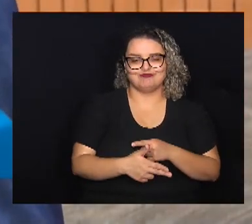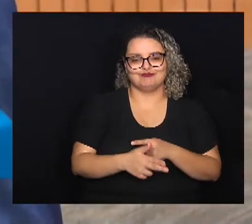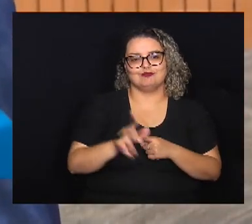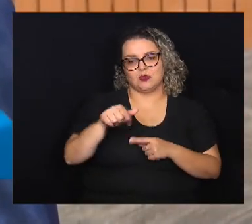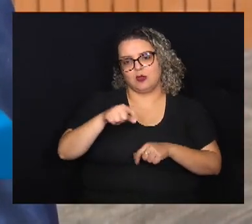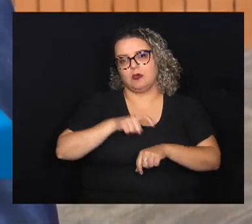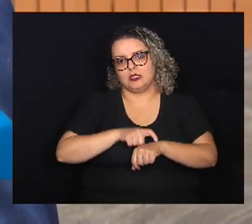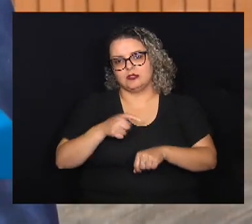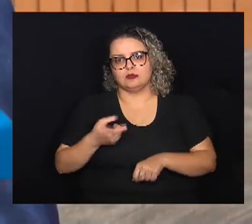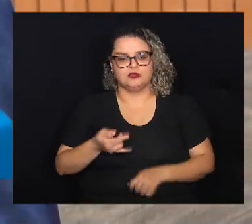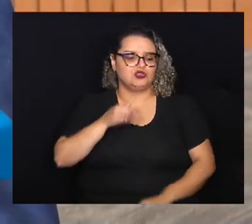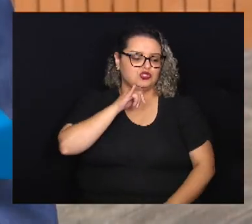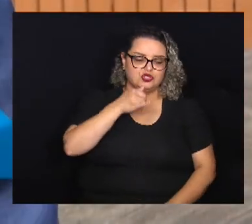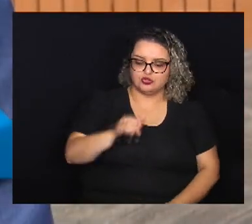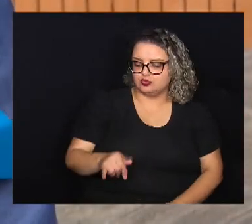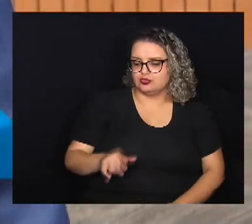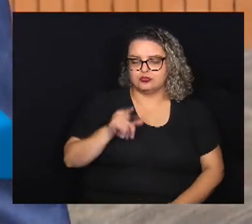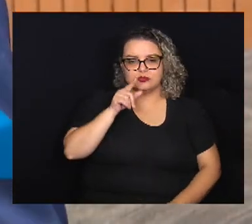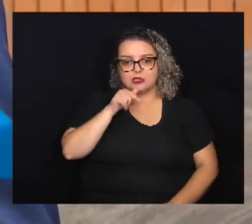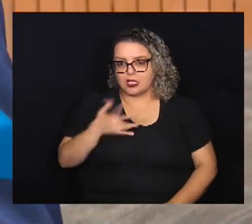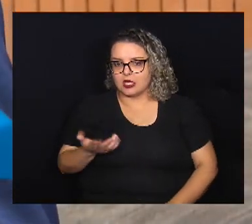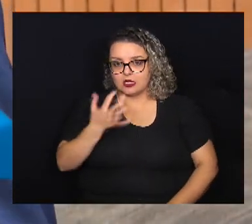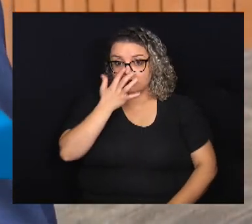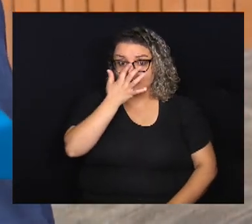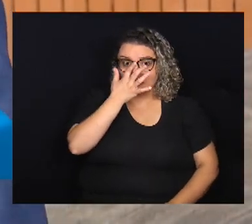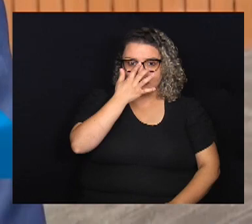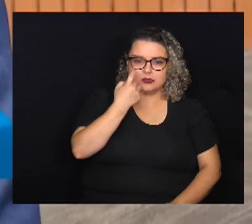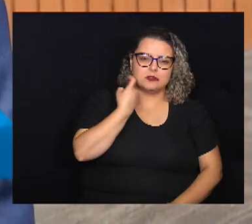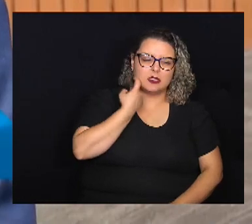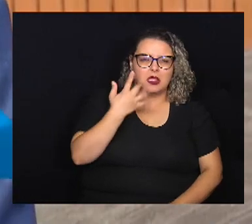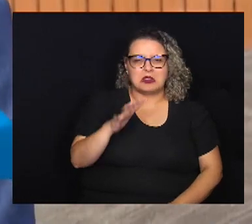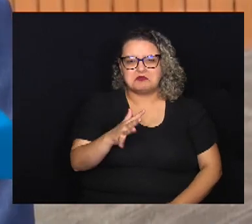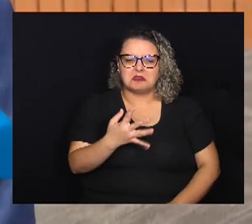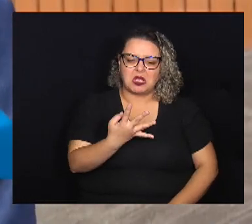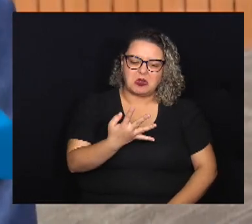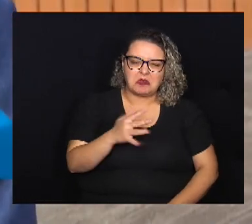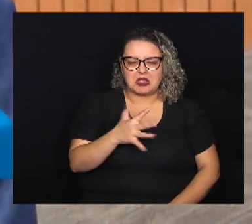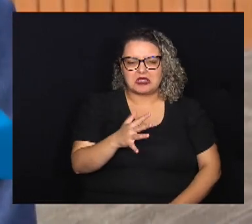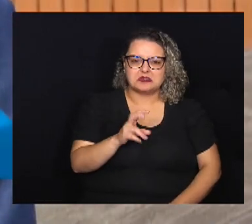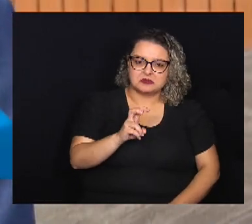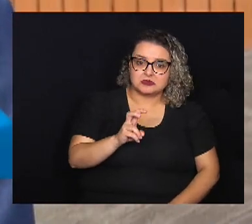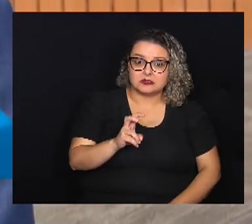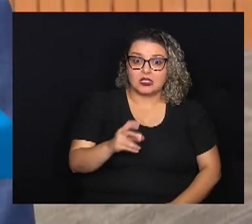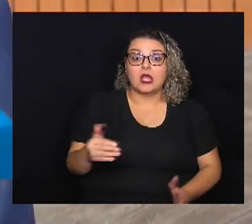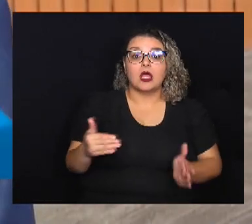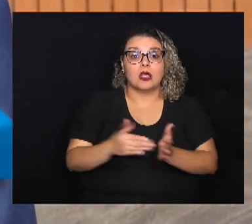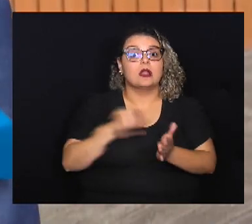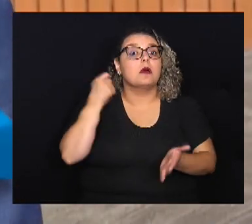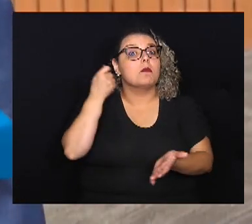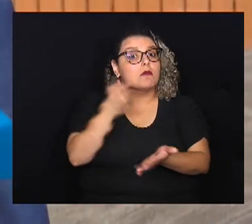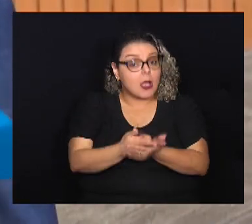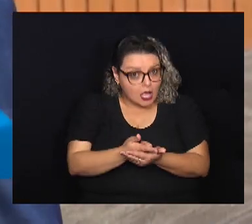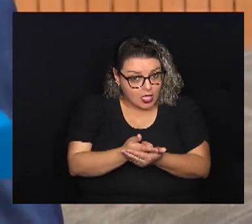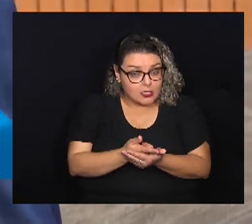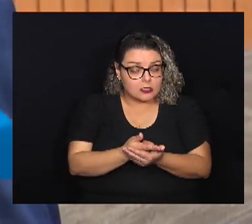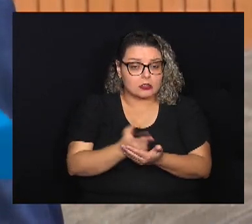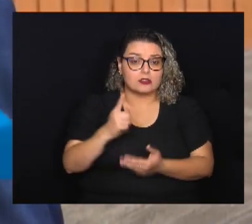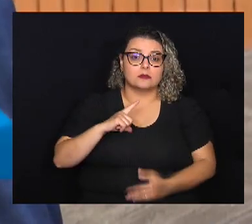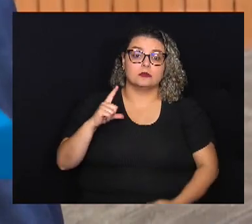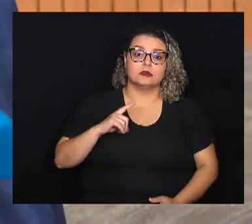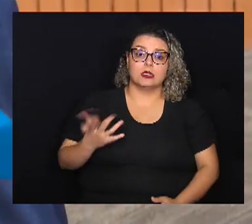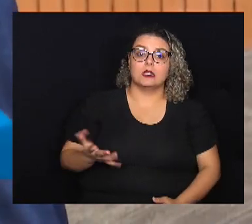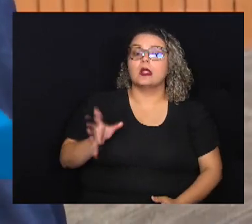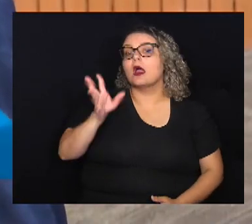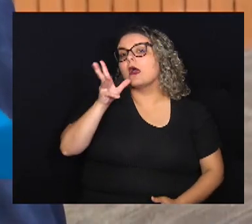horário sexta-feira entre quatro cinco horas e mesmo as pessoas pagando tem uma certa